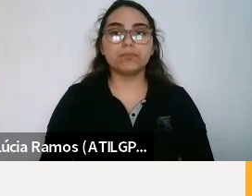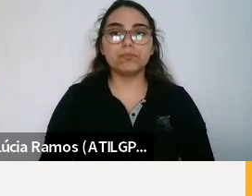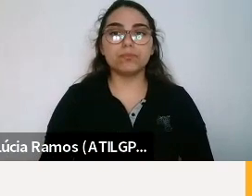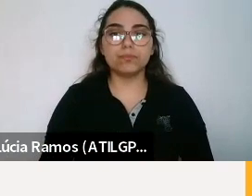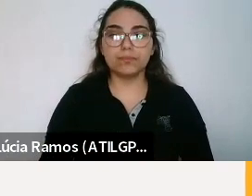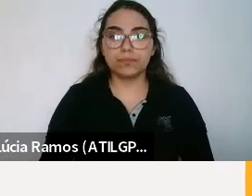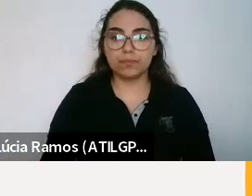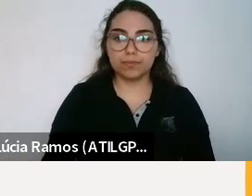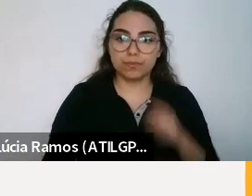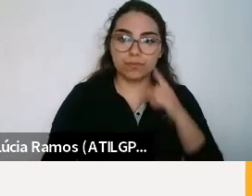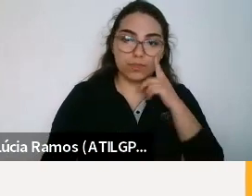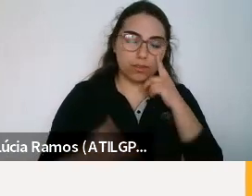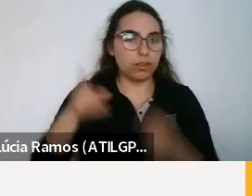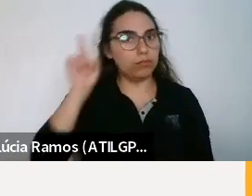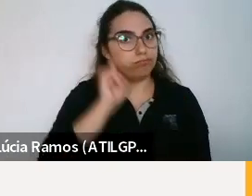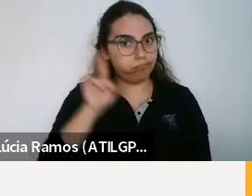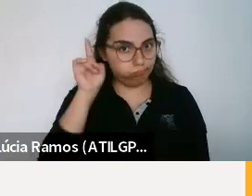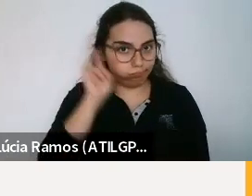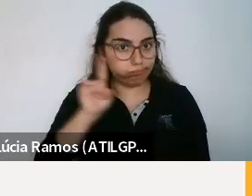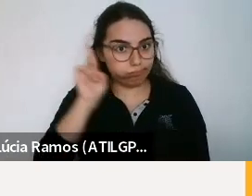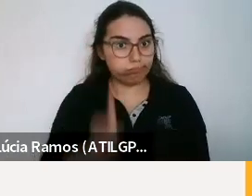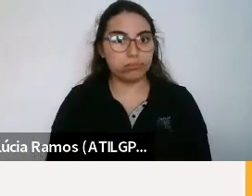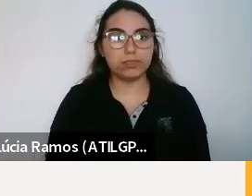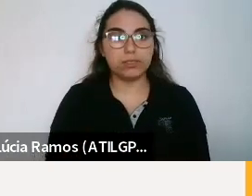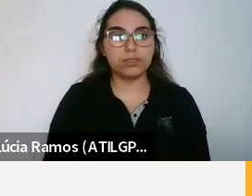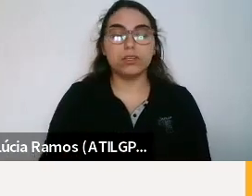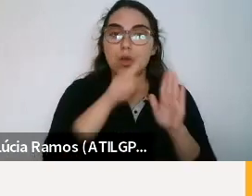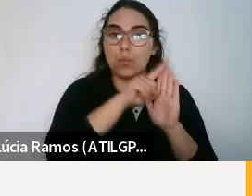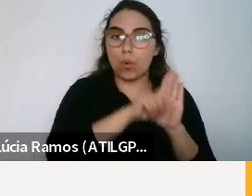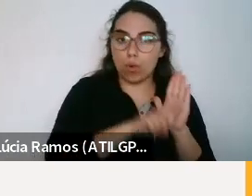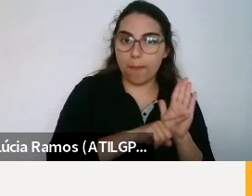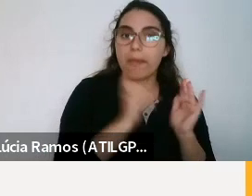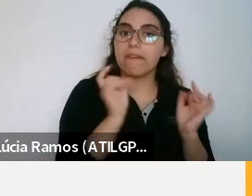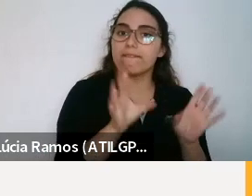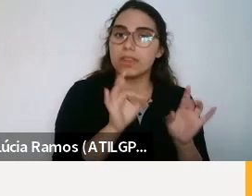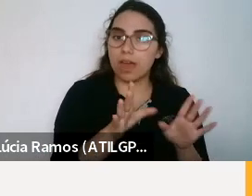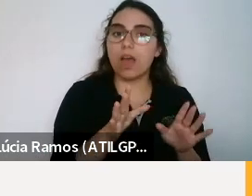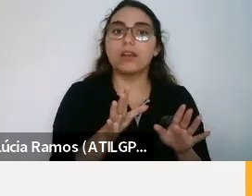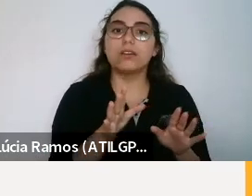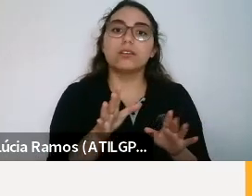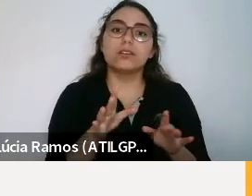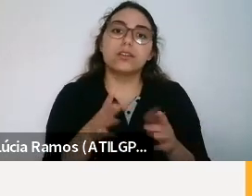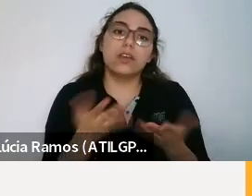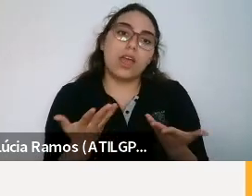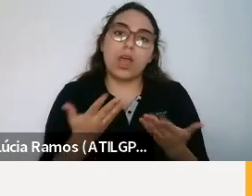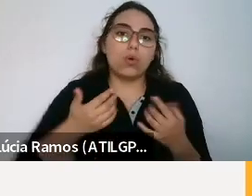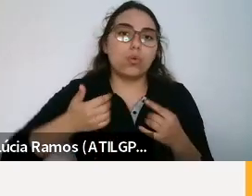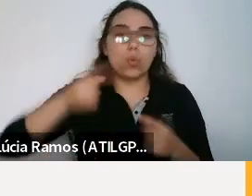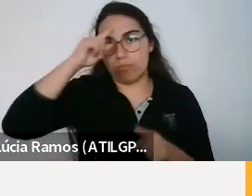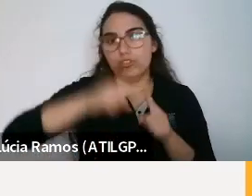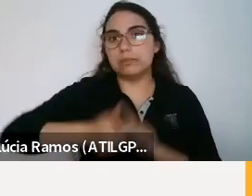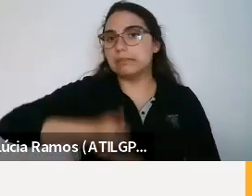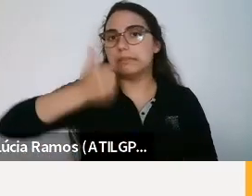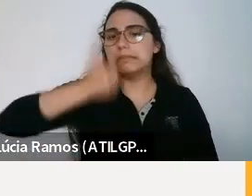que são muito importantes. Nos programas de prevenção primária, não é? O principal objetivo